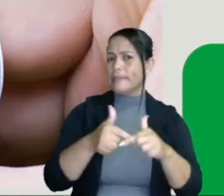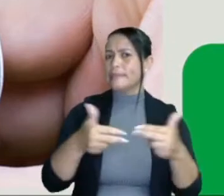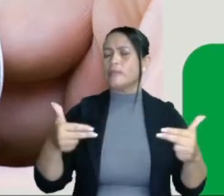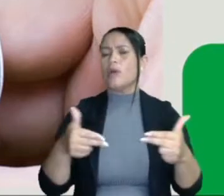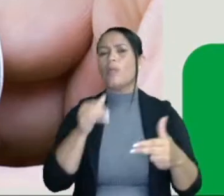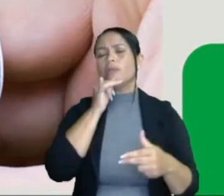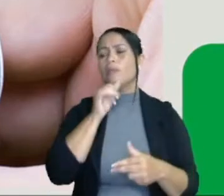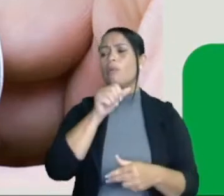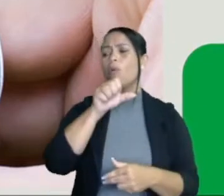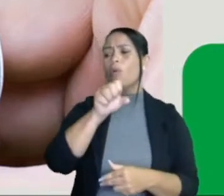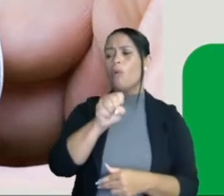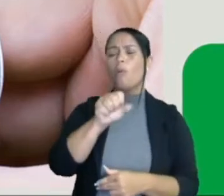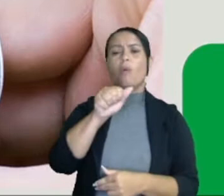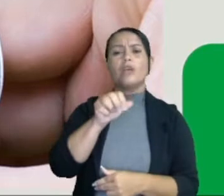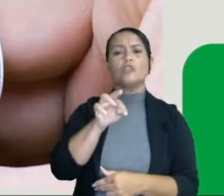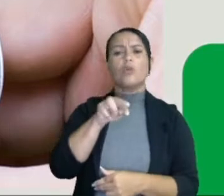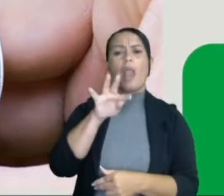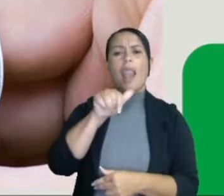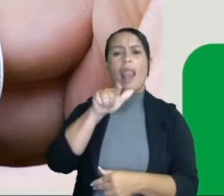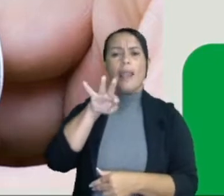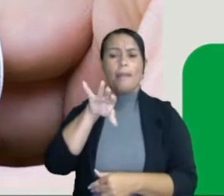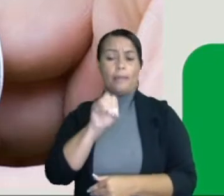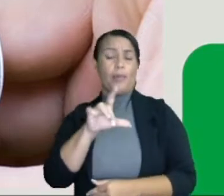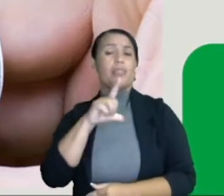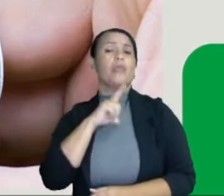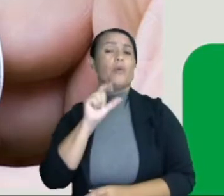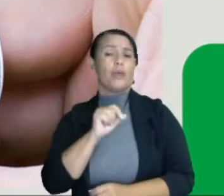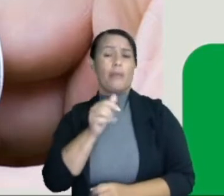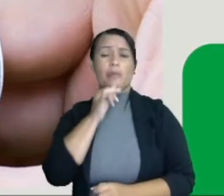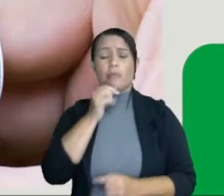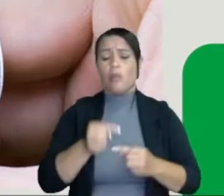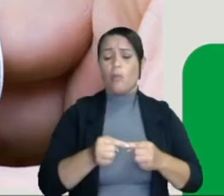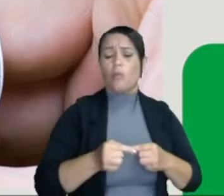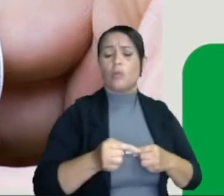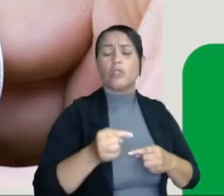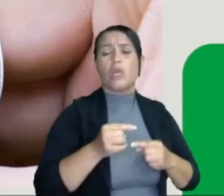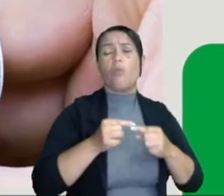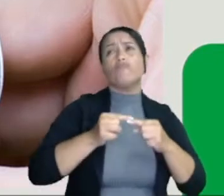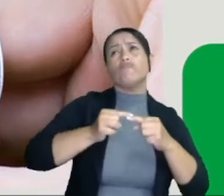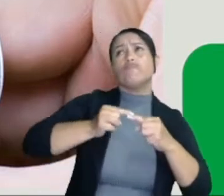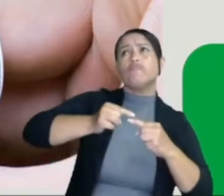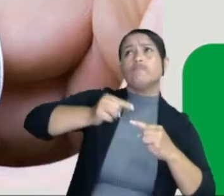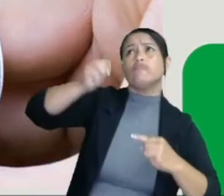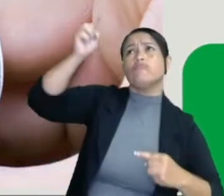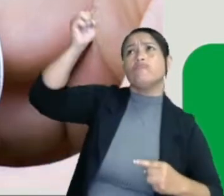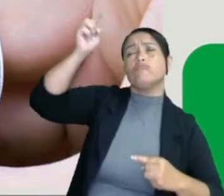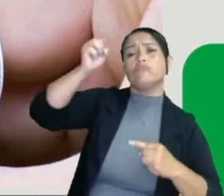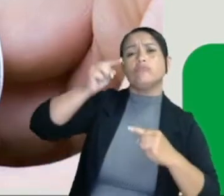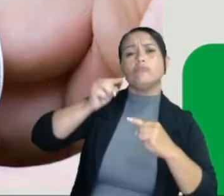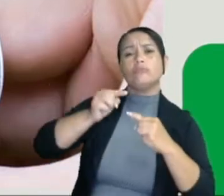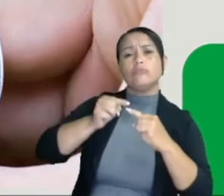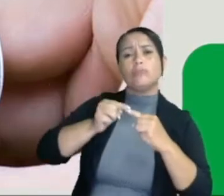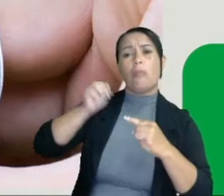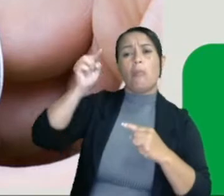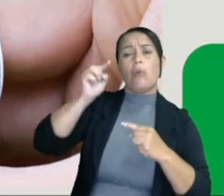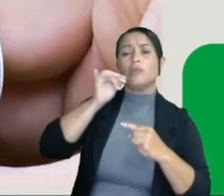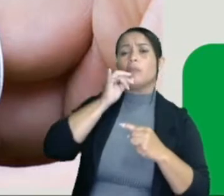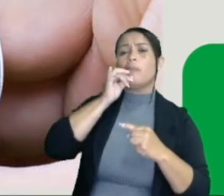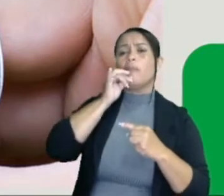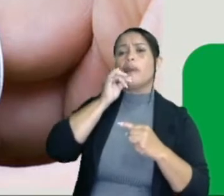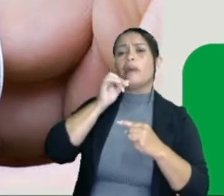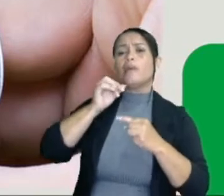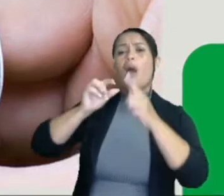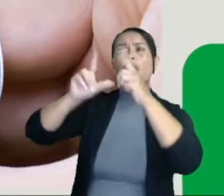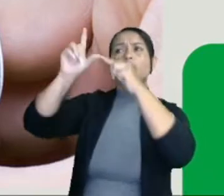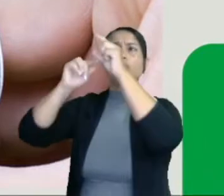astrolábio, basicamente, ele vai medir a distância de uma estrela que você, porventura, possa reconhecer como a estrela polar e o